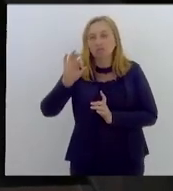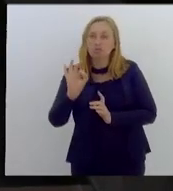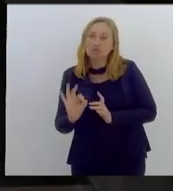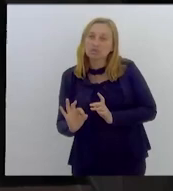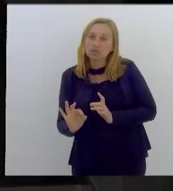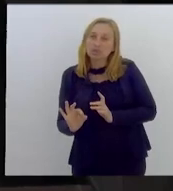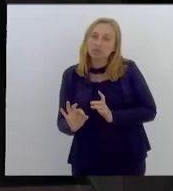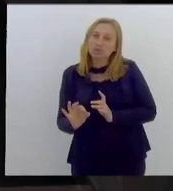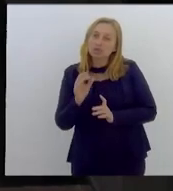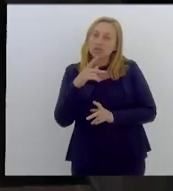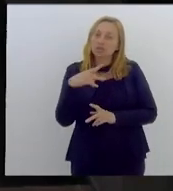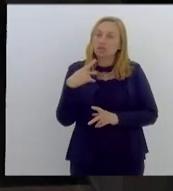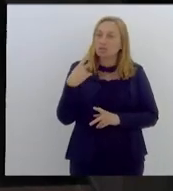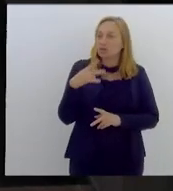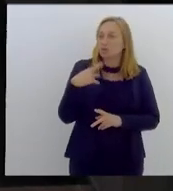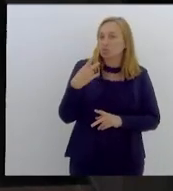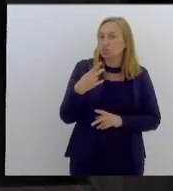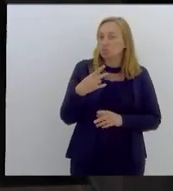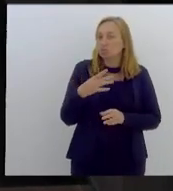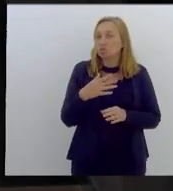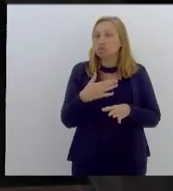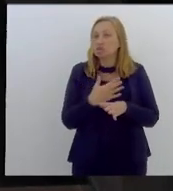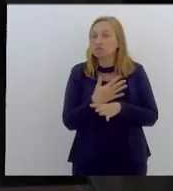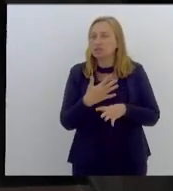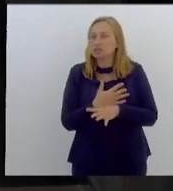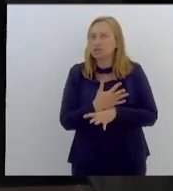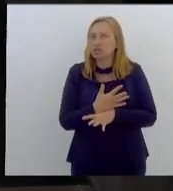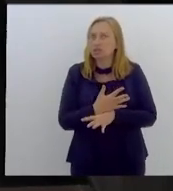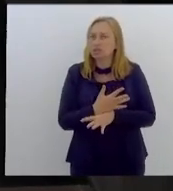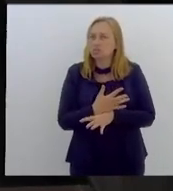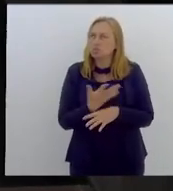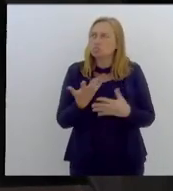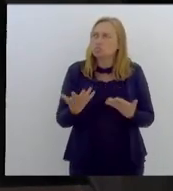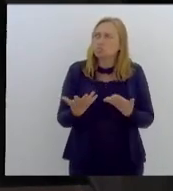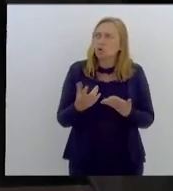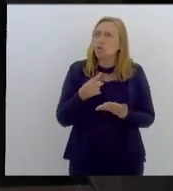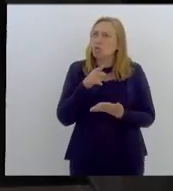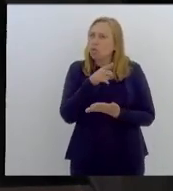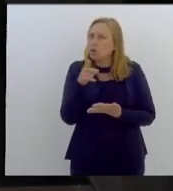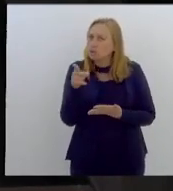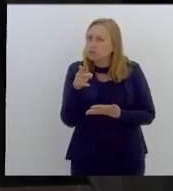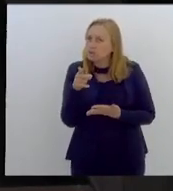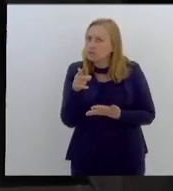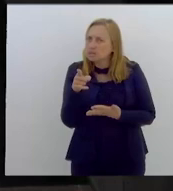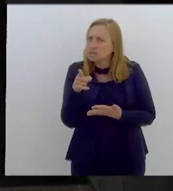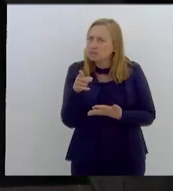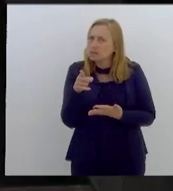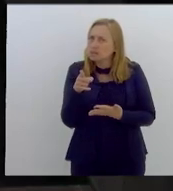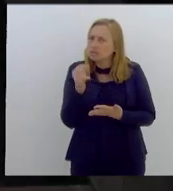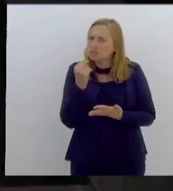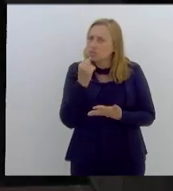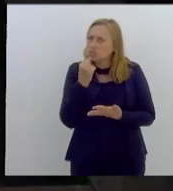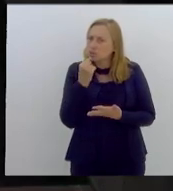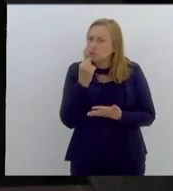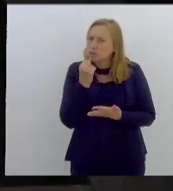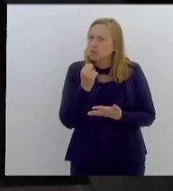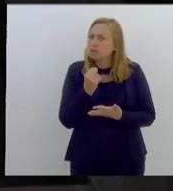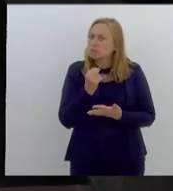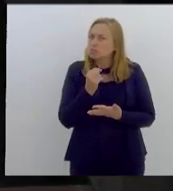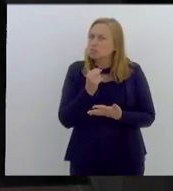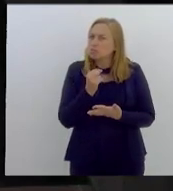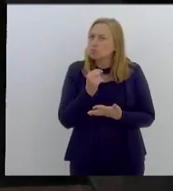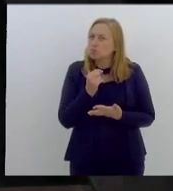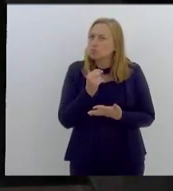69,39% da política de urbanismo. Ou seja, urbanismo, vocês aí que estão